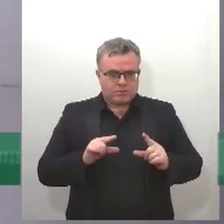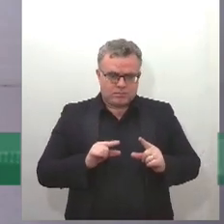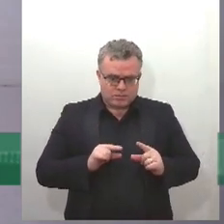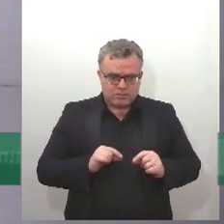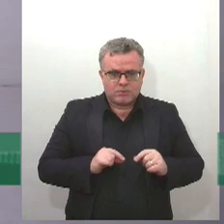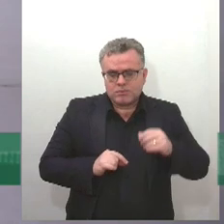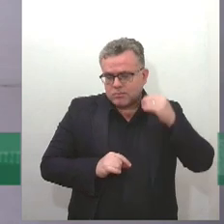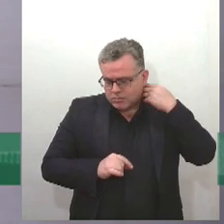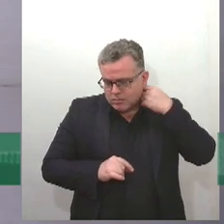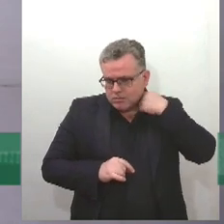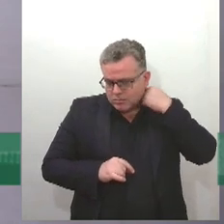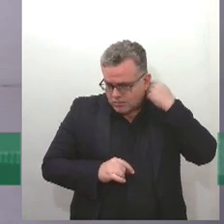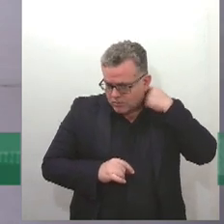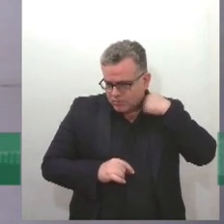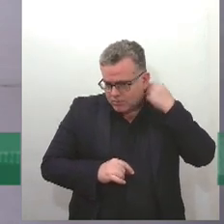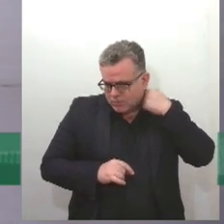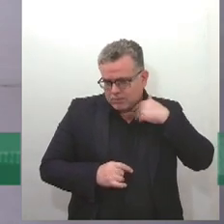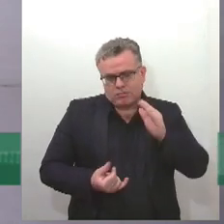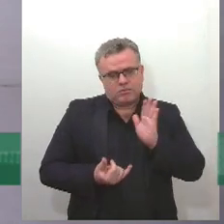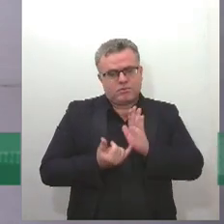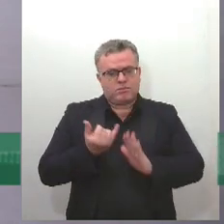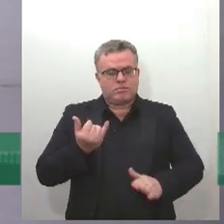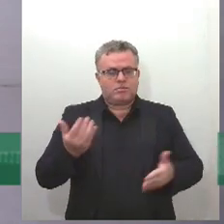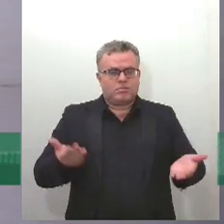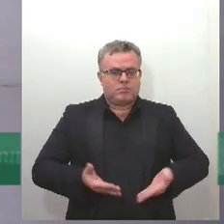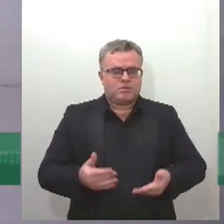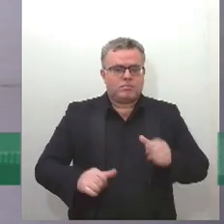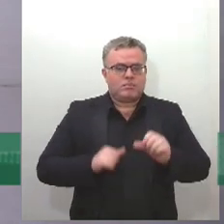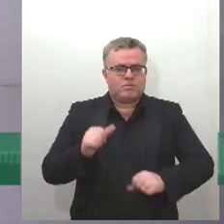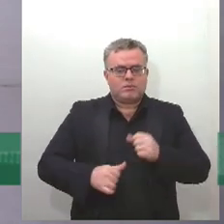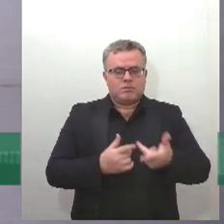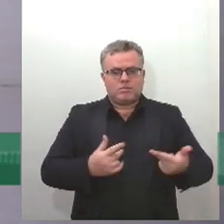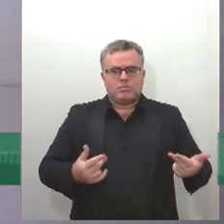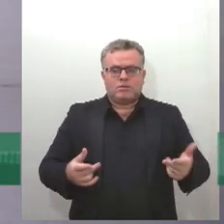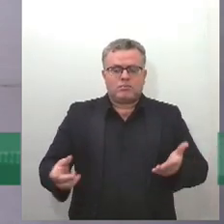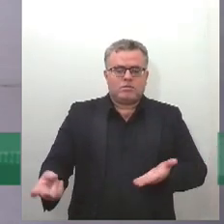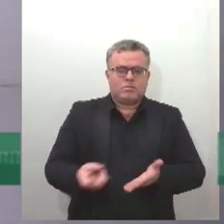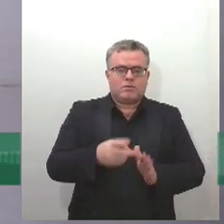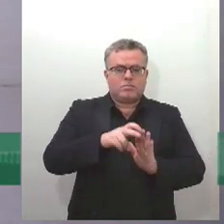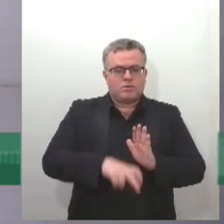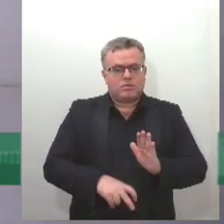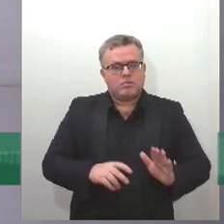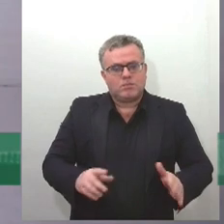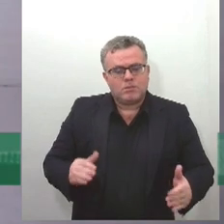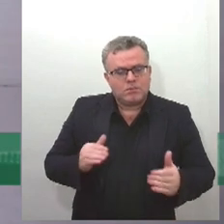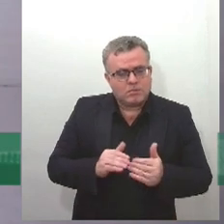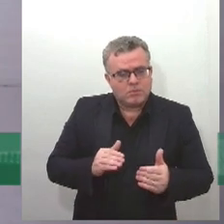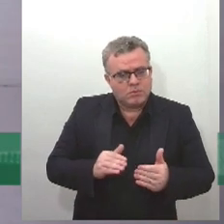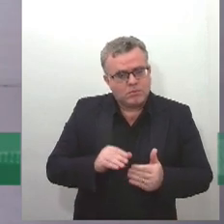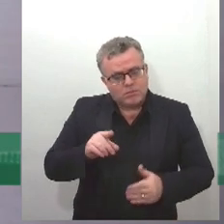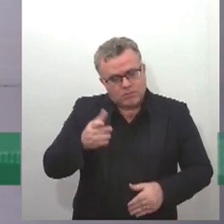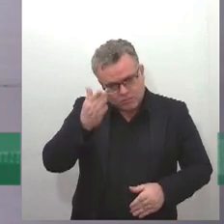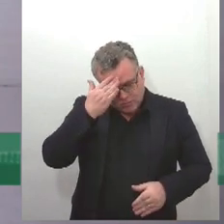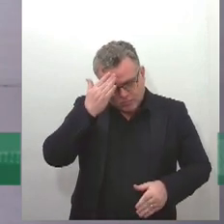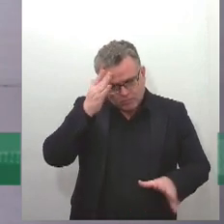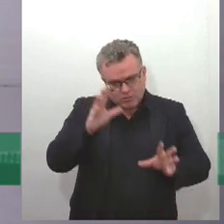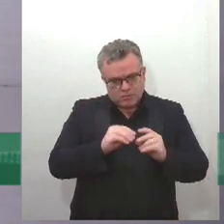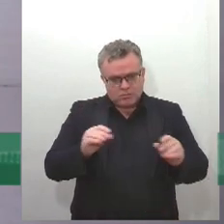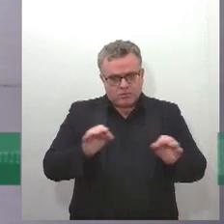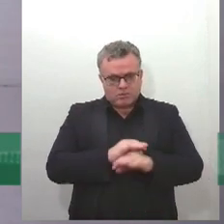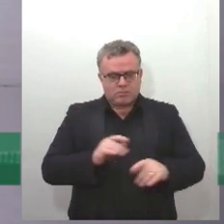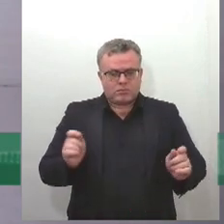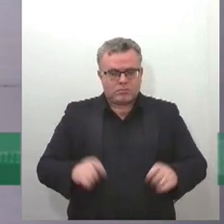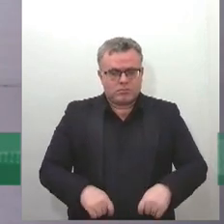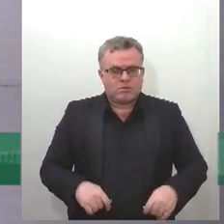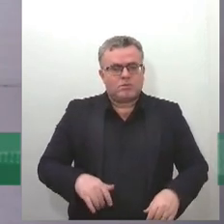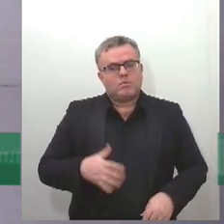dos impostos e esse momento da reforma tributária agora contempla o que o senhor pensava lá atrás né em 90